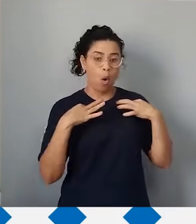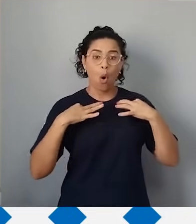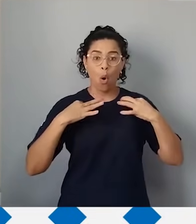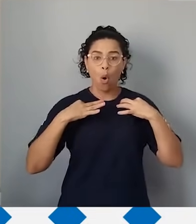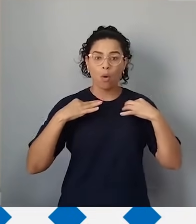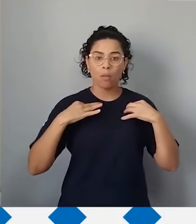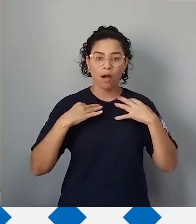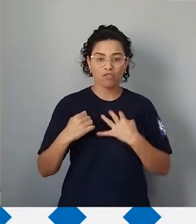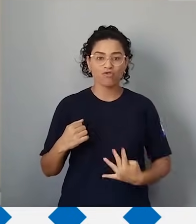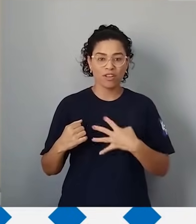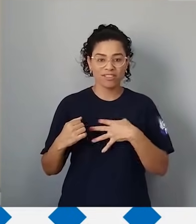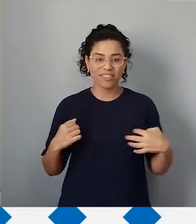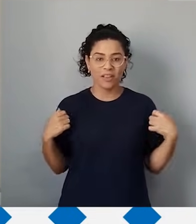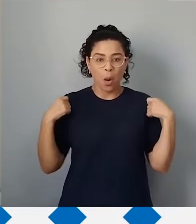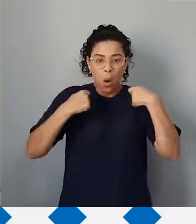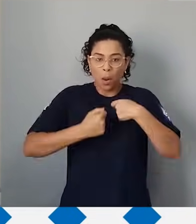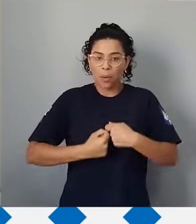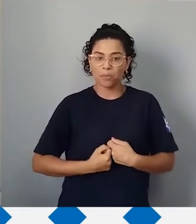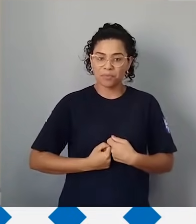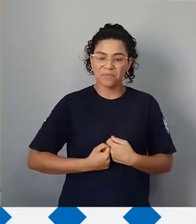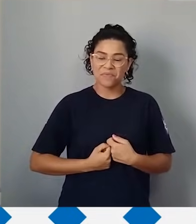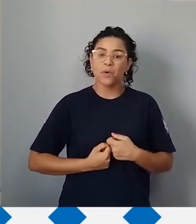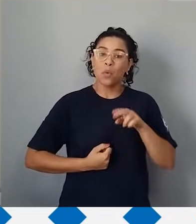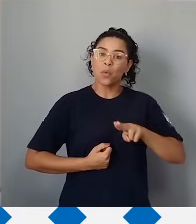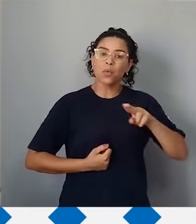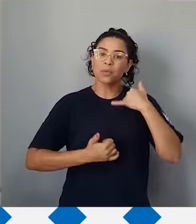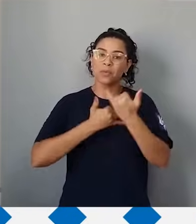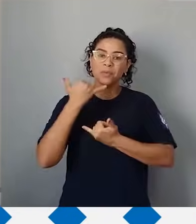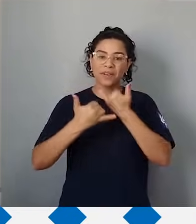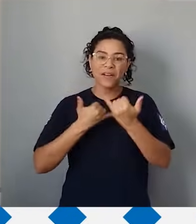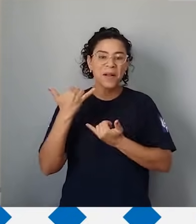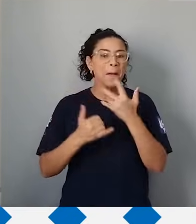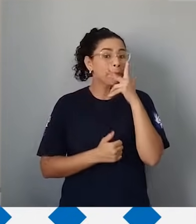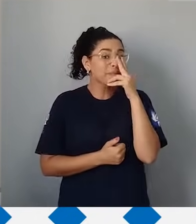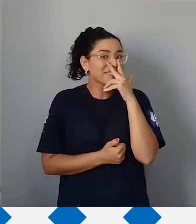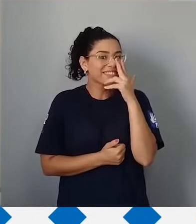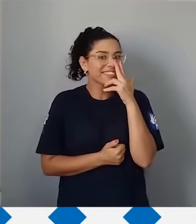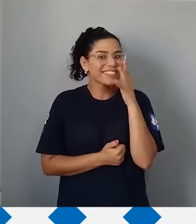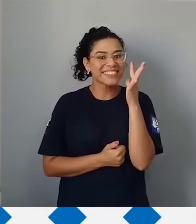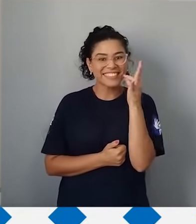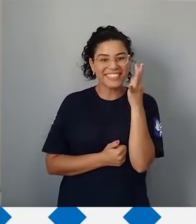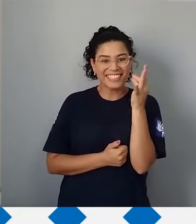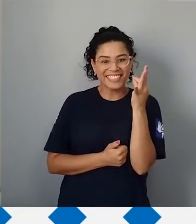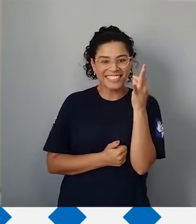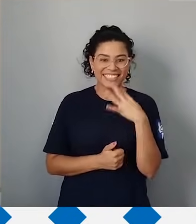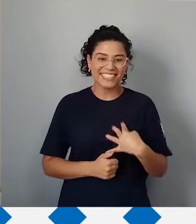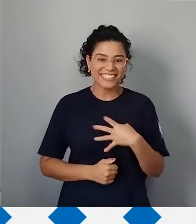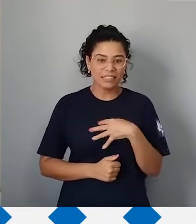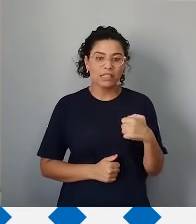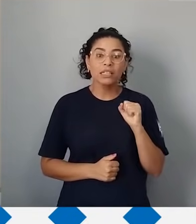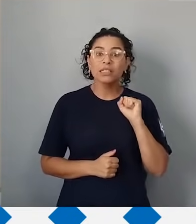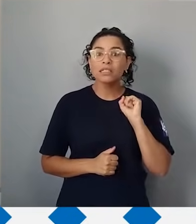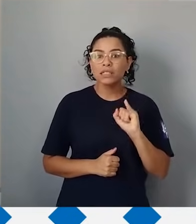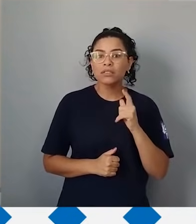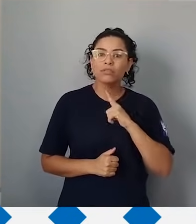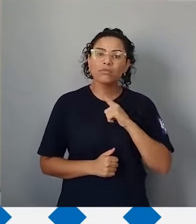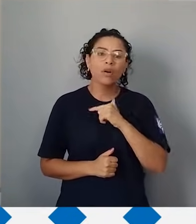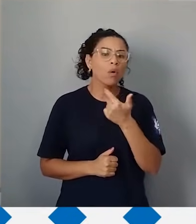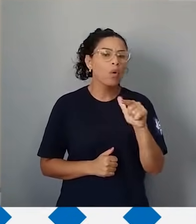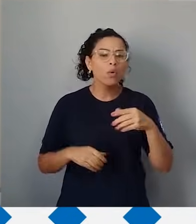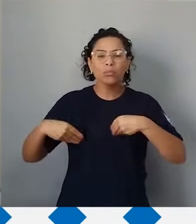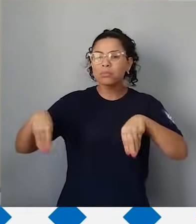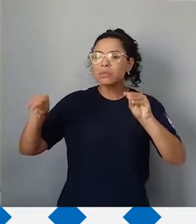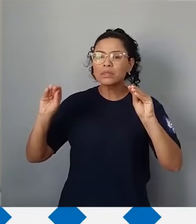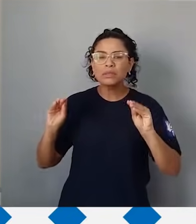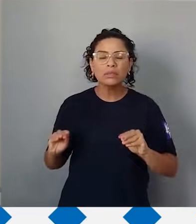camisa para brincar, uso a imaginação, como se aquela camisa fosse o meu gato xadrez. Se você tiver um pedaço de pano listrado ou